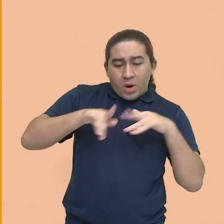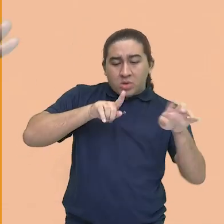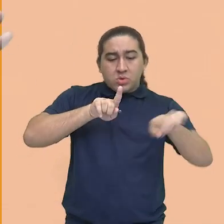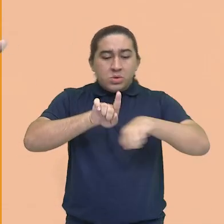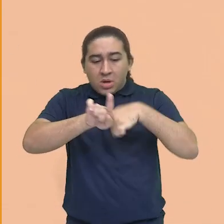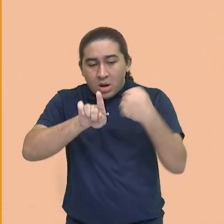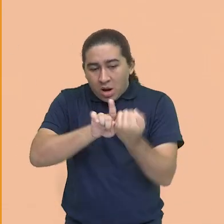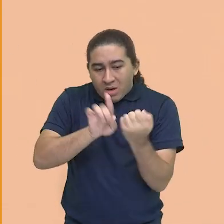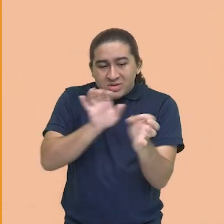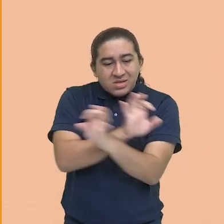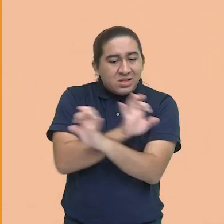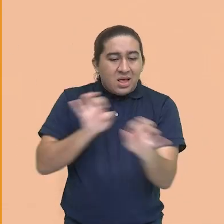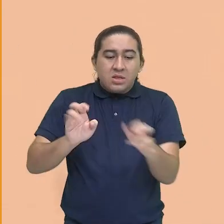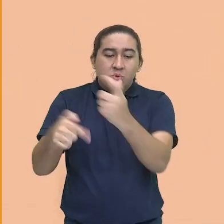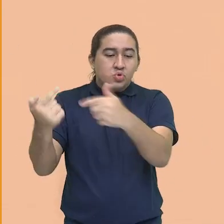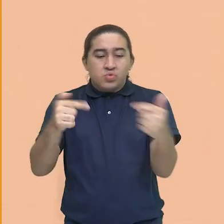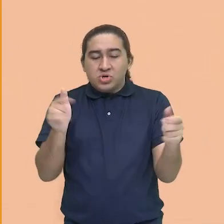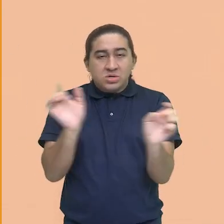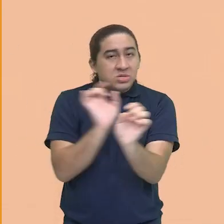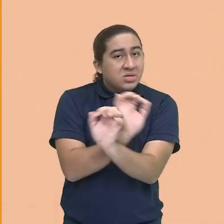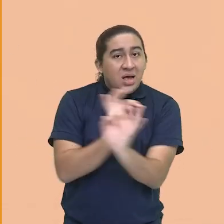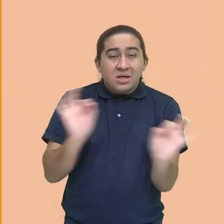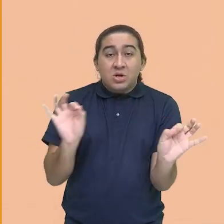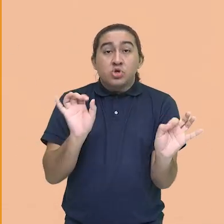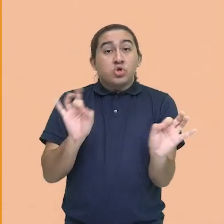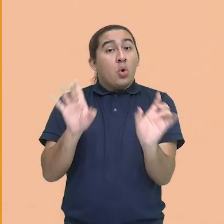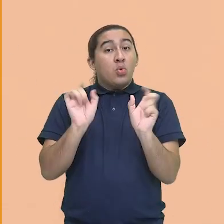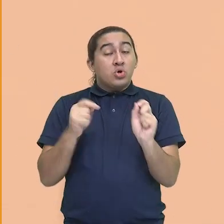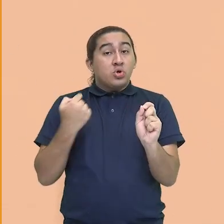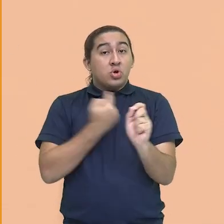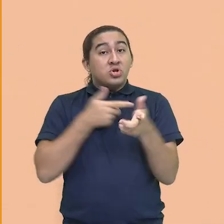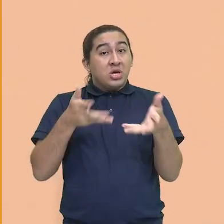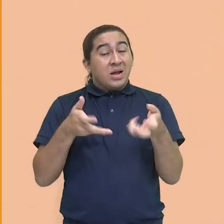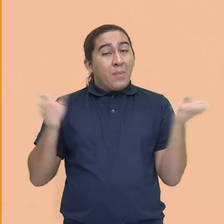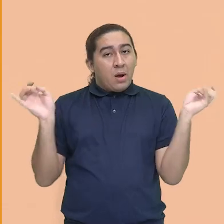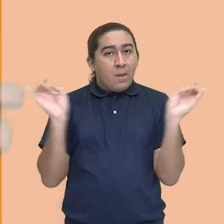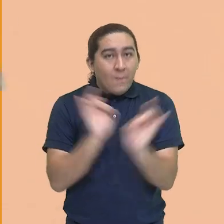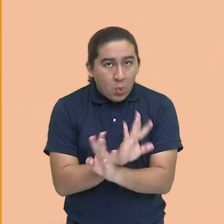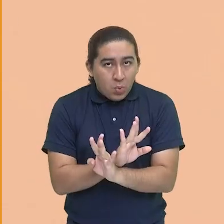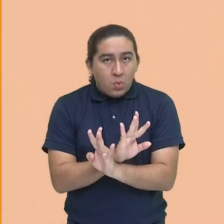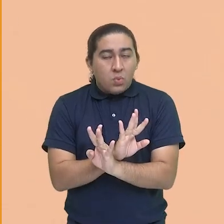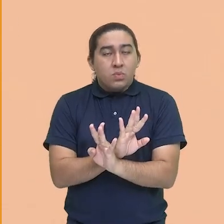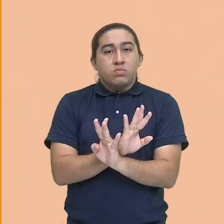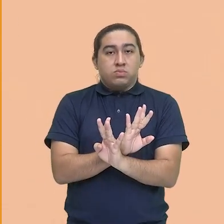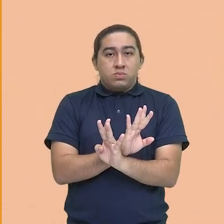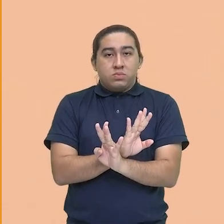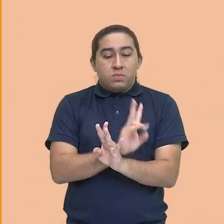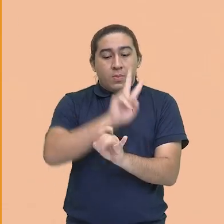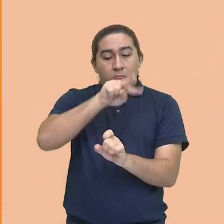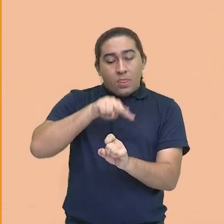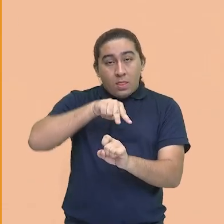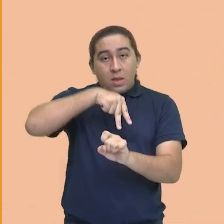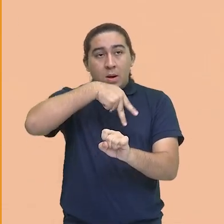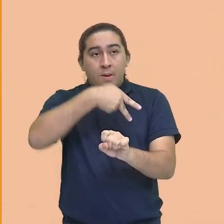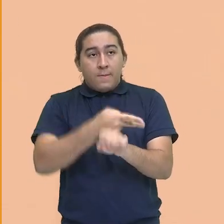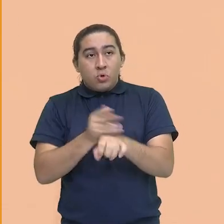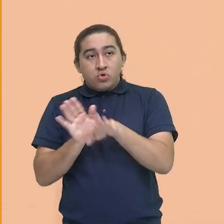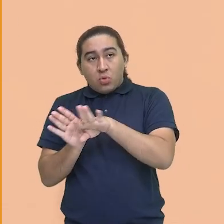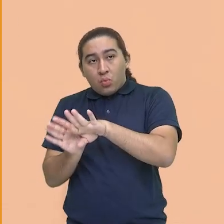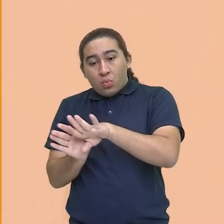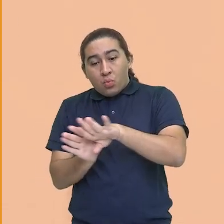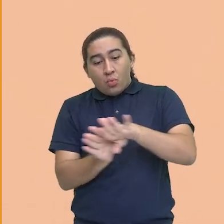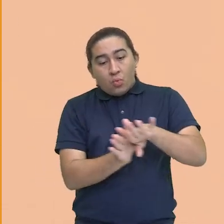de discutir nada. É só o que a gente quer aqui e acabou, né? Depois, quando o Brasil passa por um processo